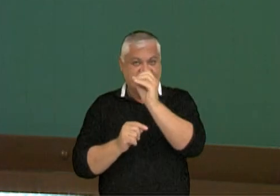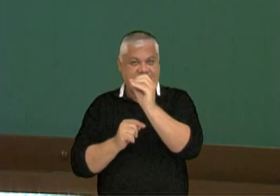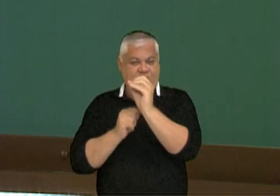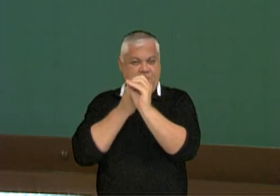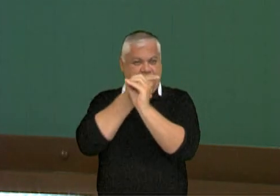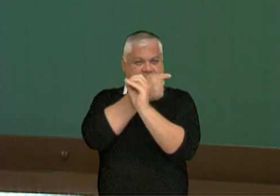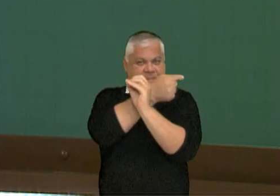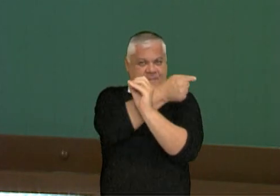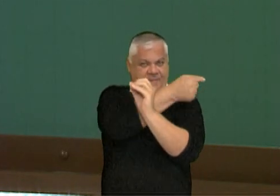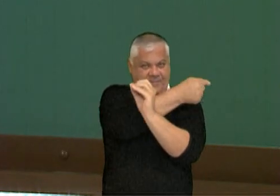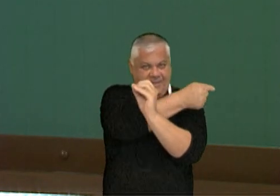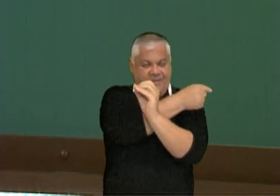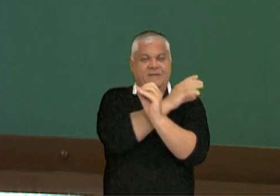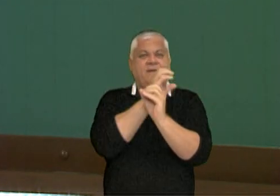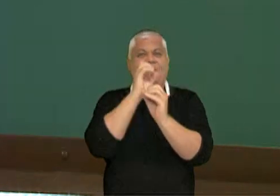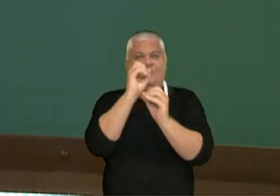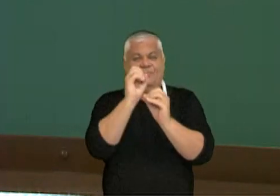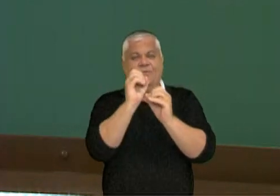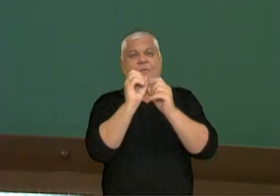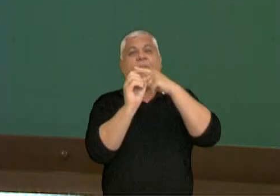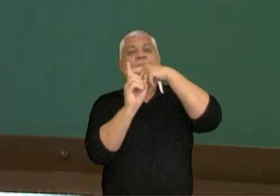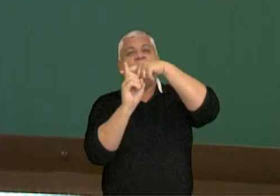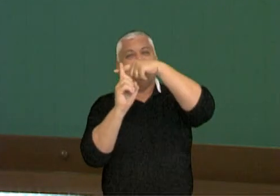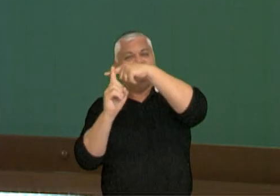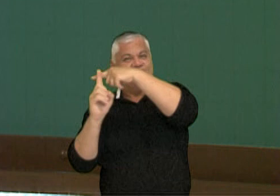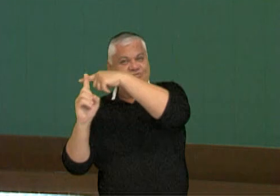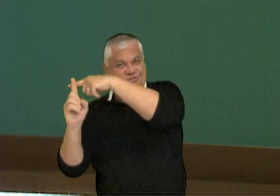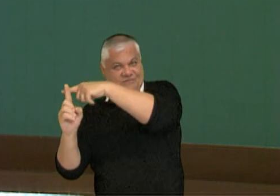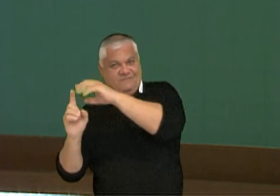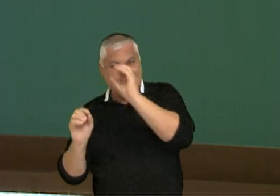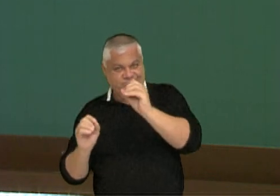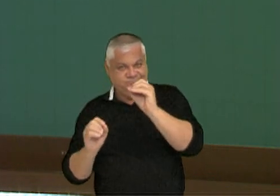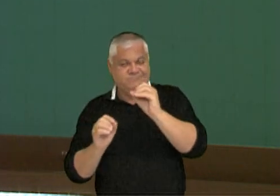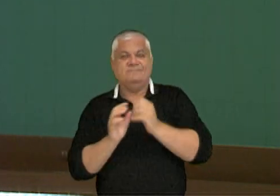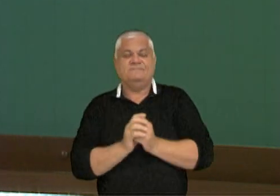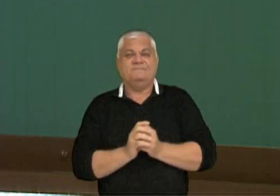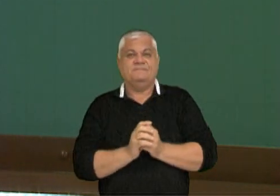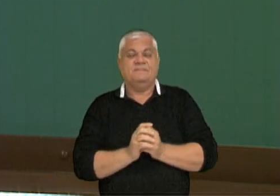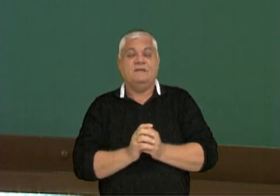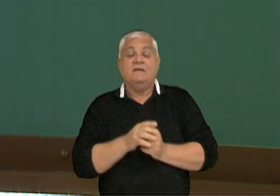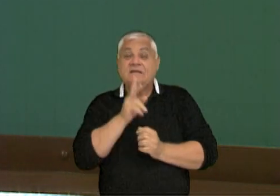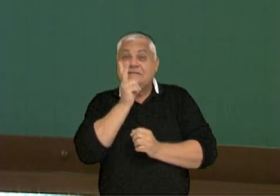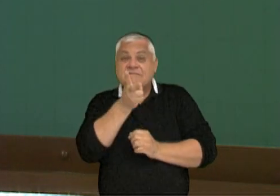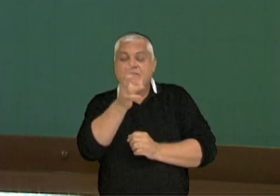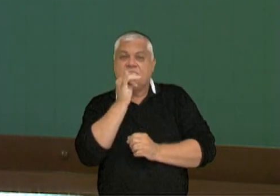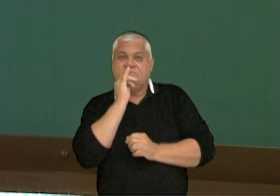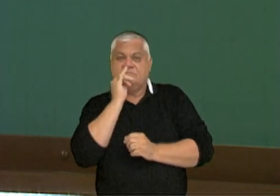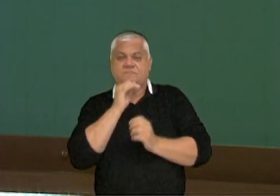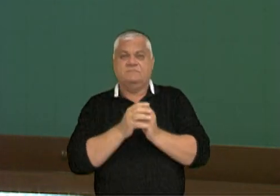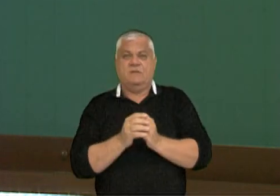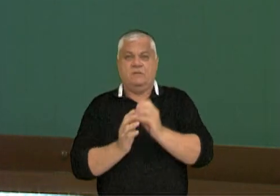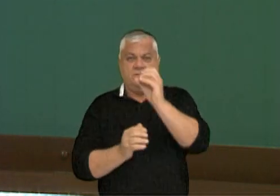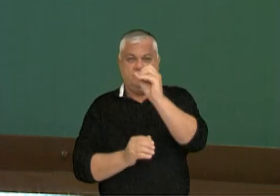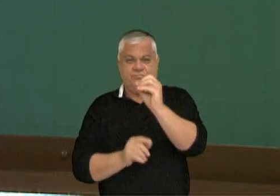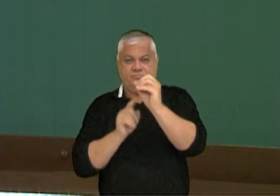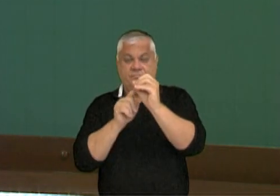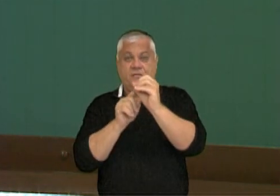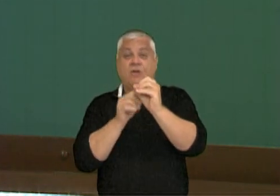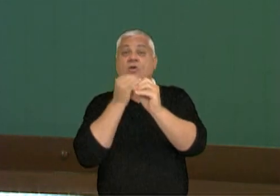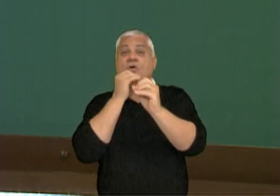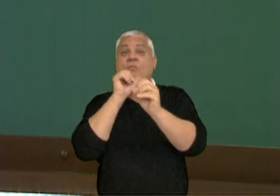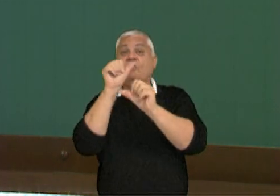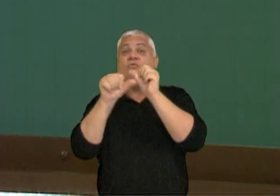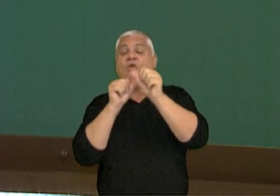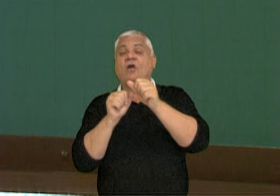valores positivos à direita de 0. E quando este número está sob a forma de